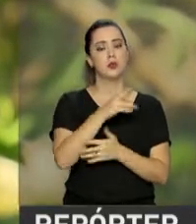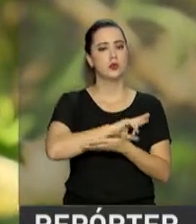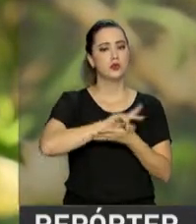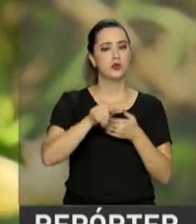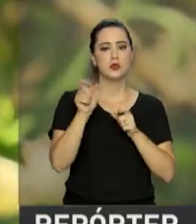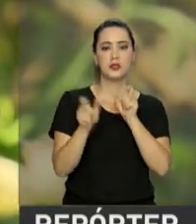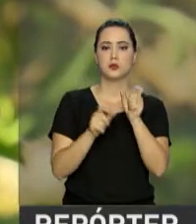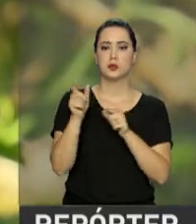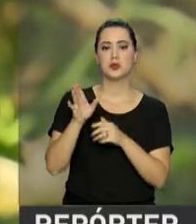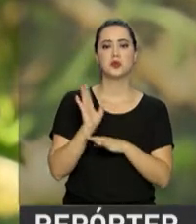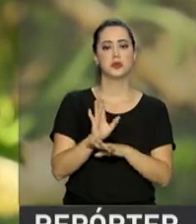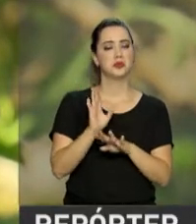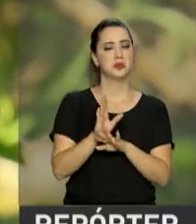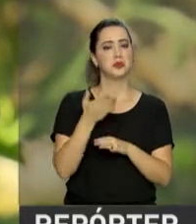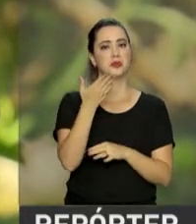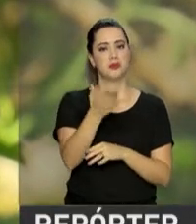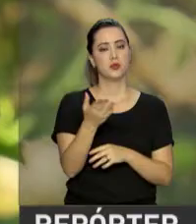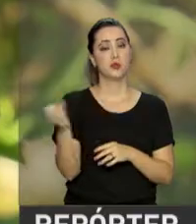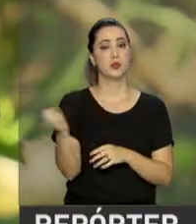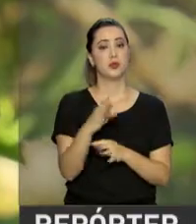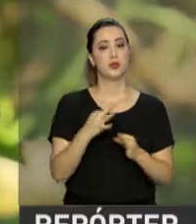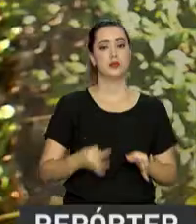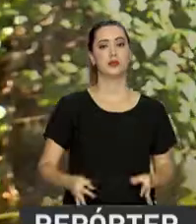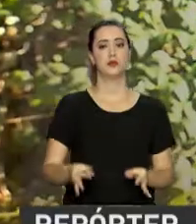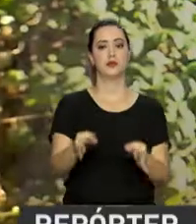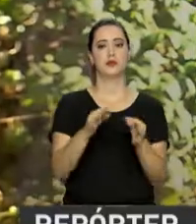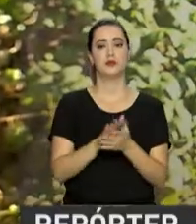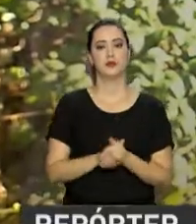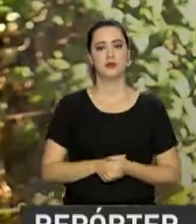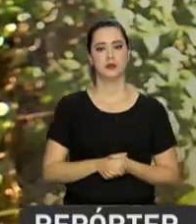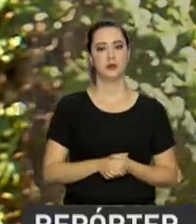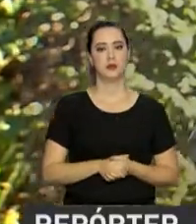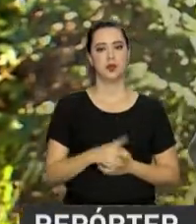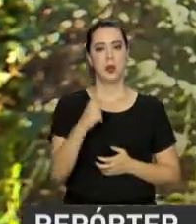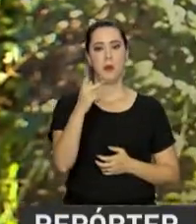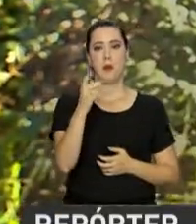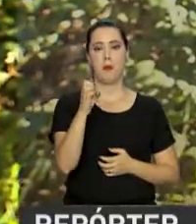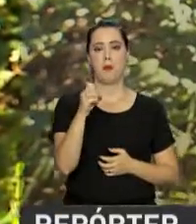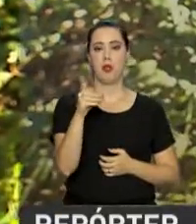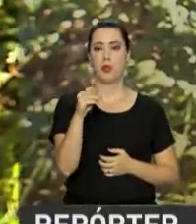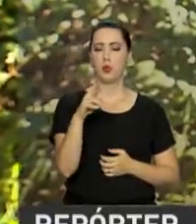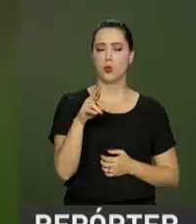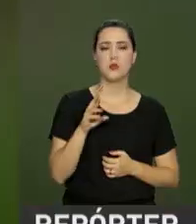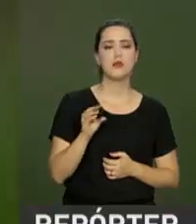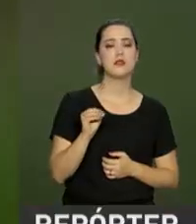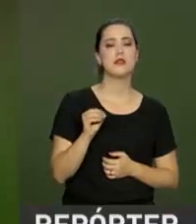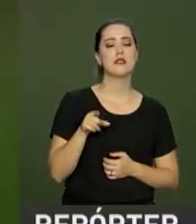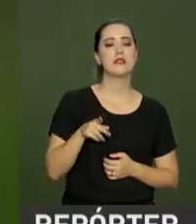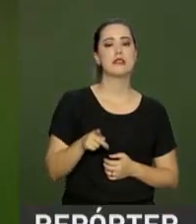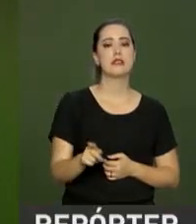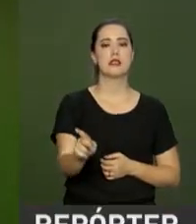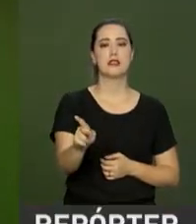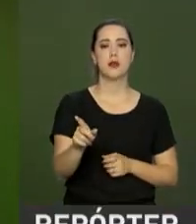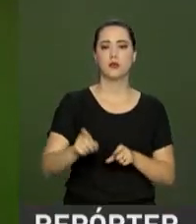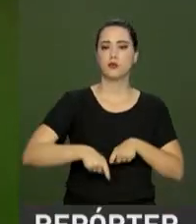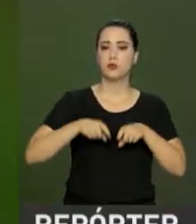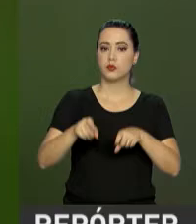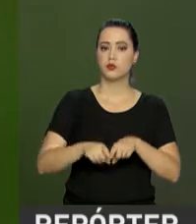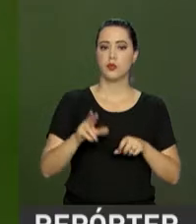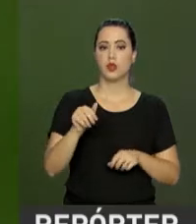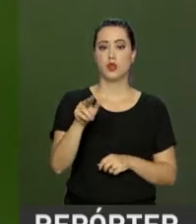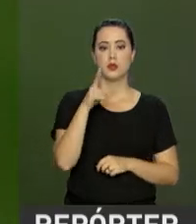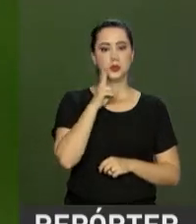rurais já foram beneficiados pela tecnologia seu pedro sempre foi agricultor mas ele nunca imaginou que uma